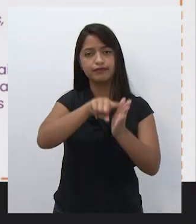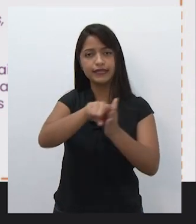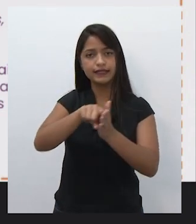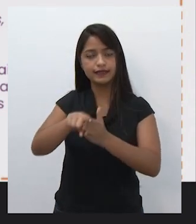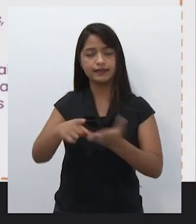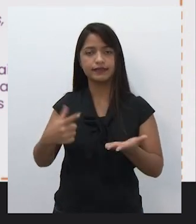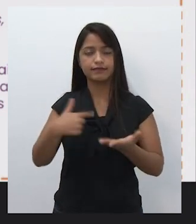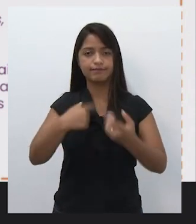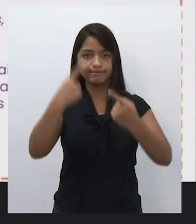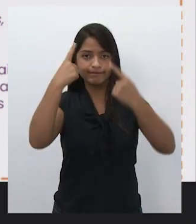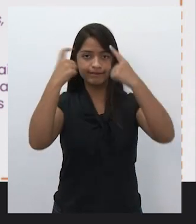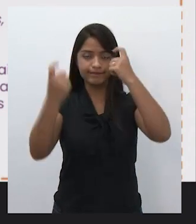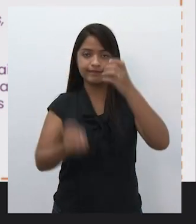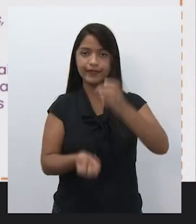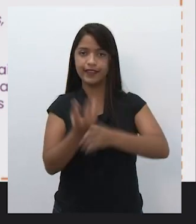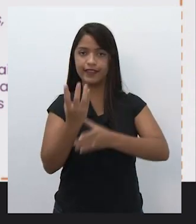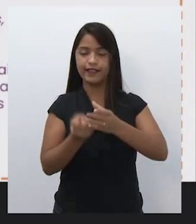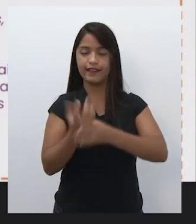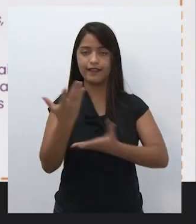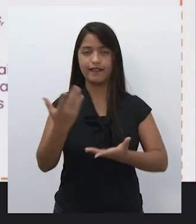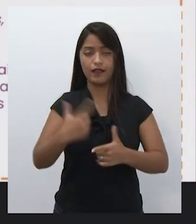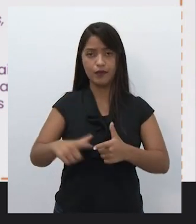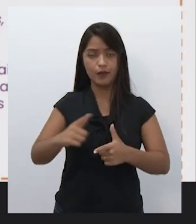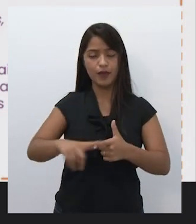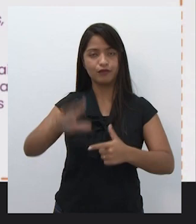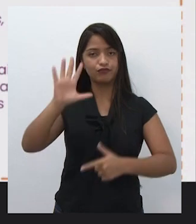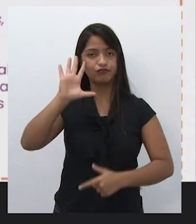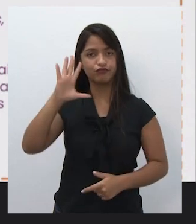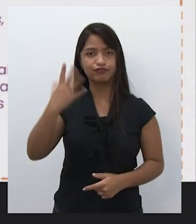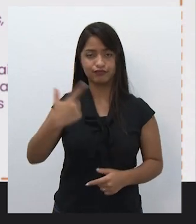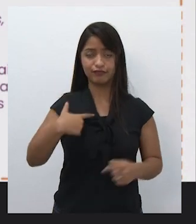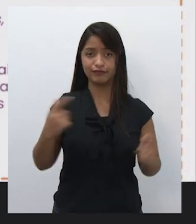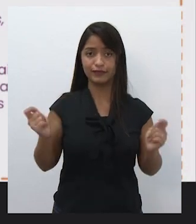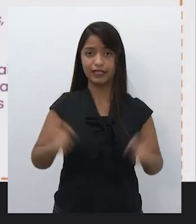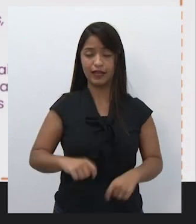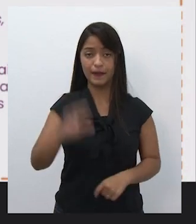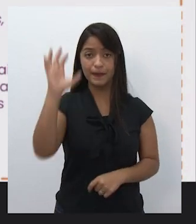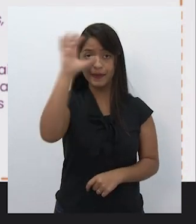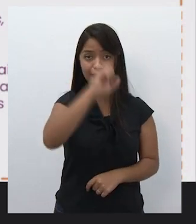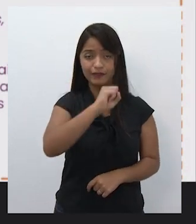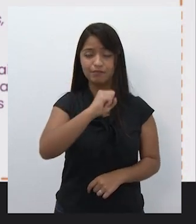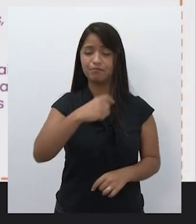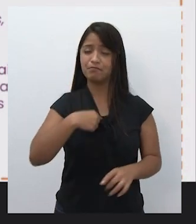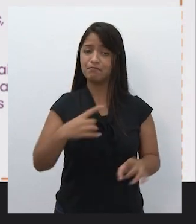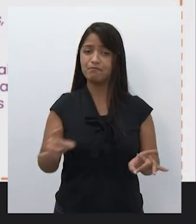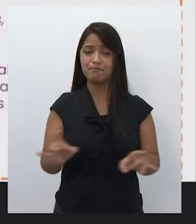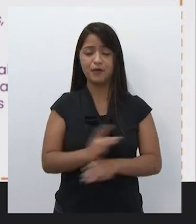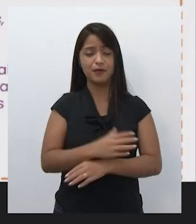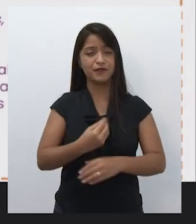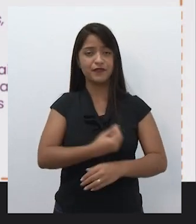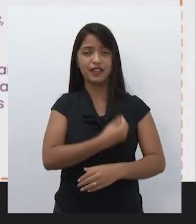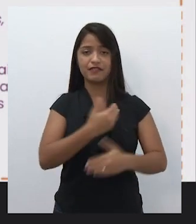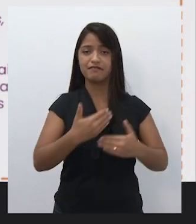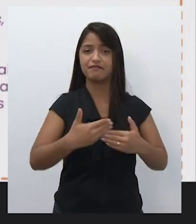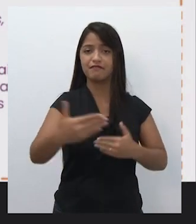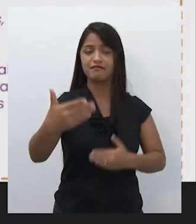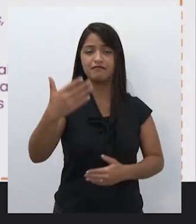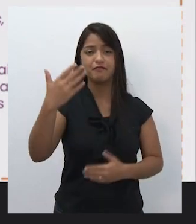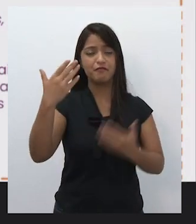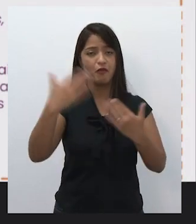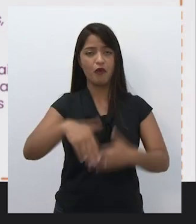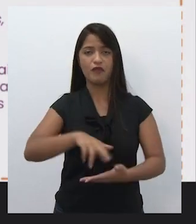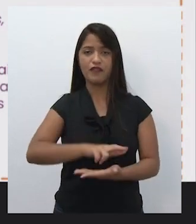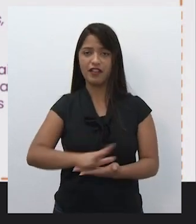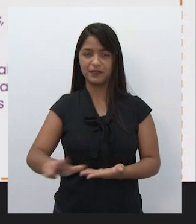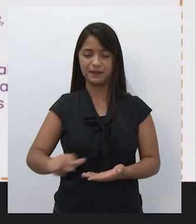de resolver problemas, de ser inovador, eu estou preparado para qualquer prova da vida, né? Seja ela que eu